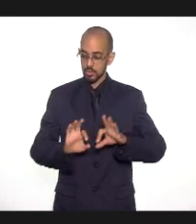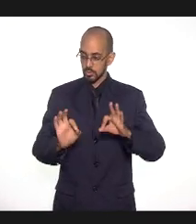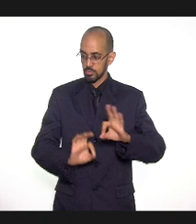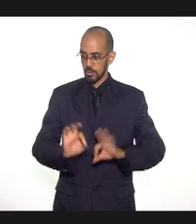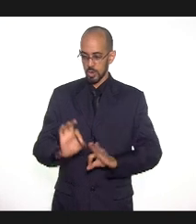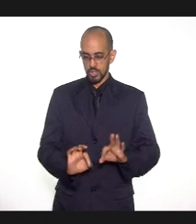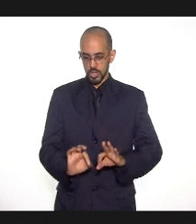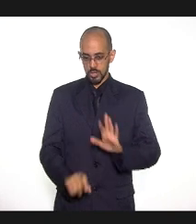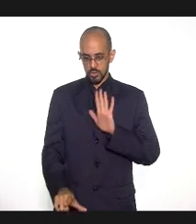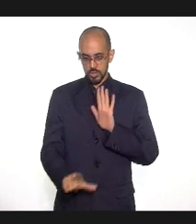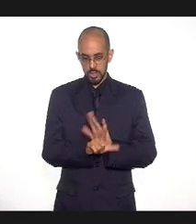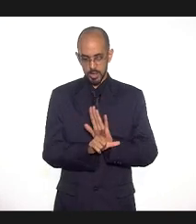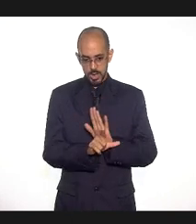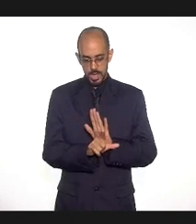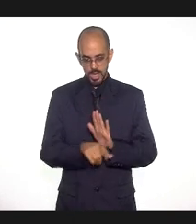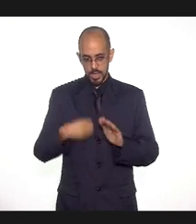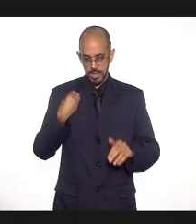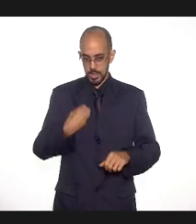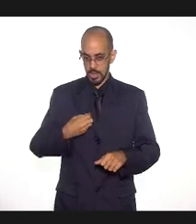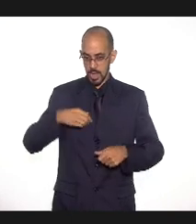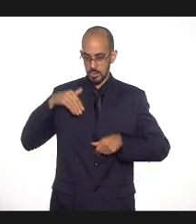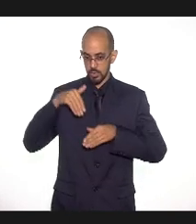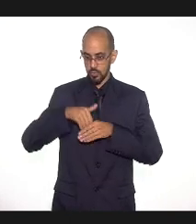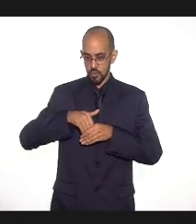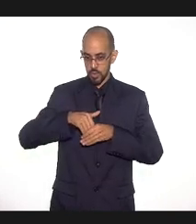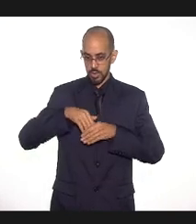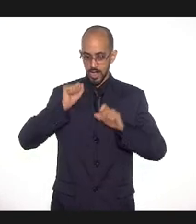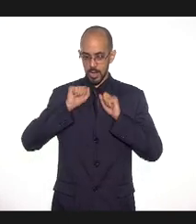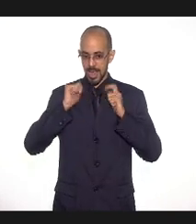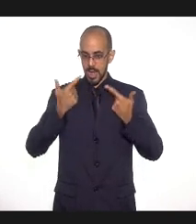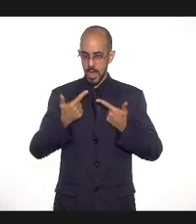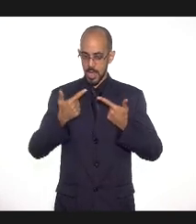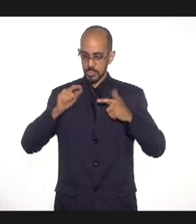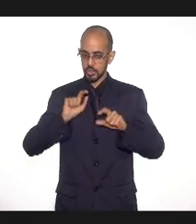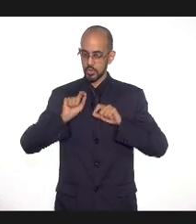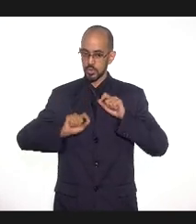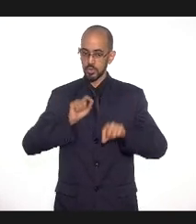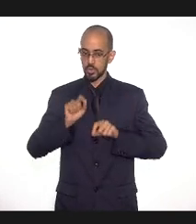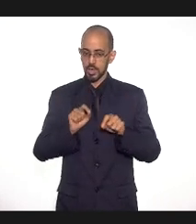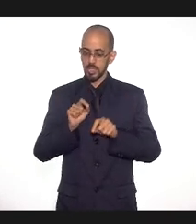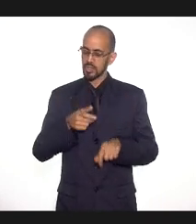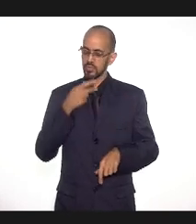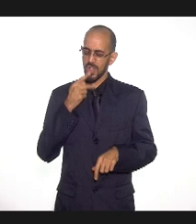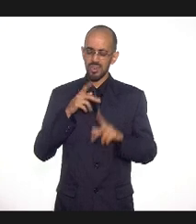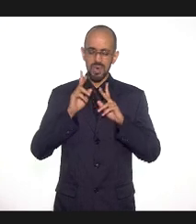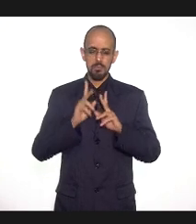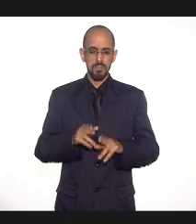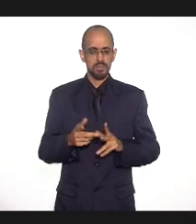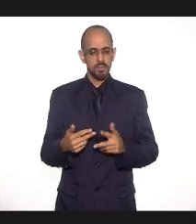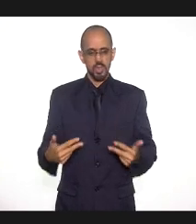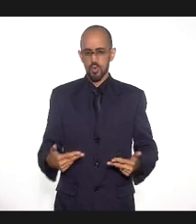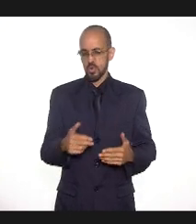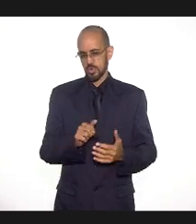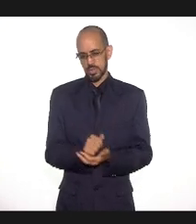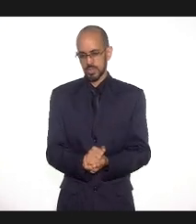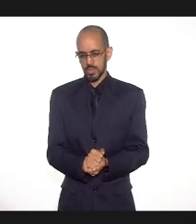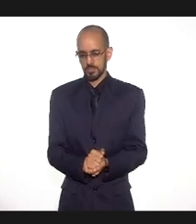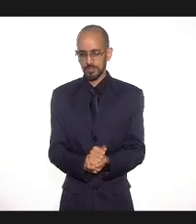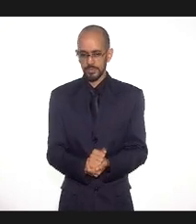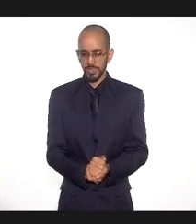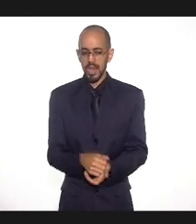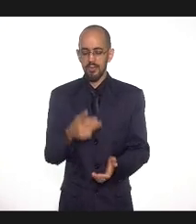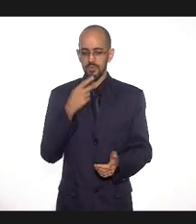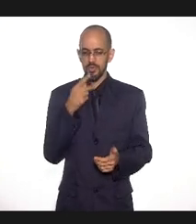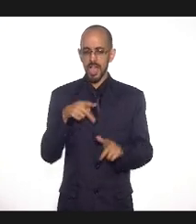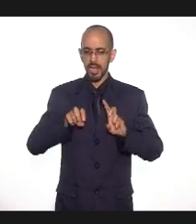em tramitação na casa, eles falam da mesma situação, dispõem exatamente o que essa